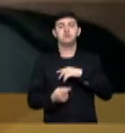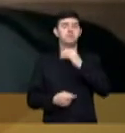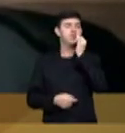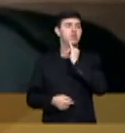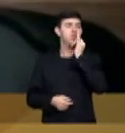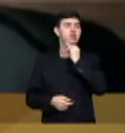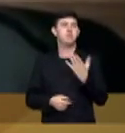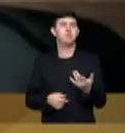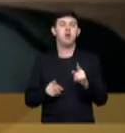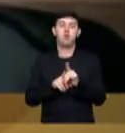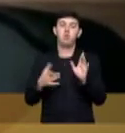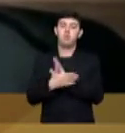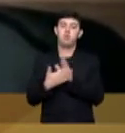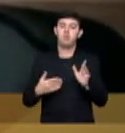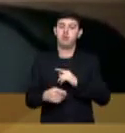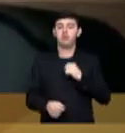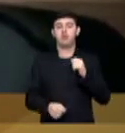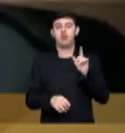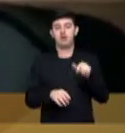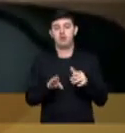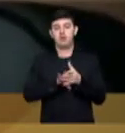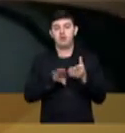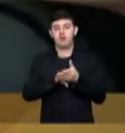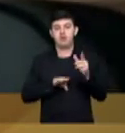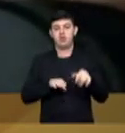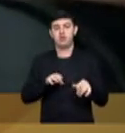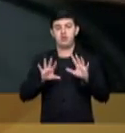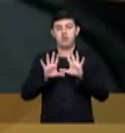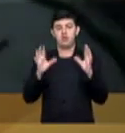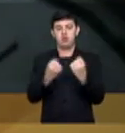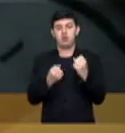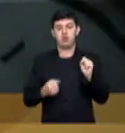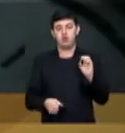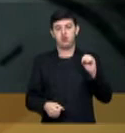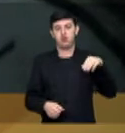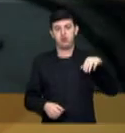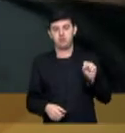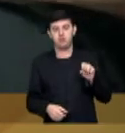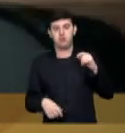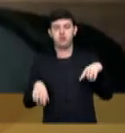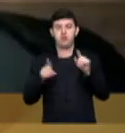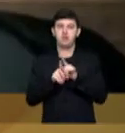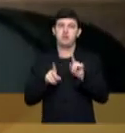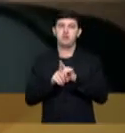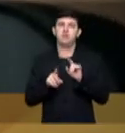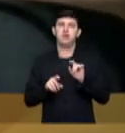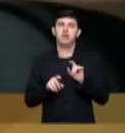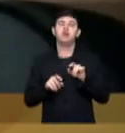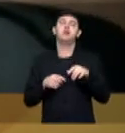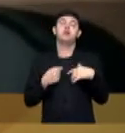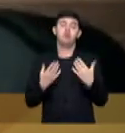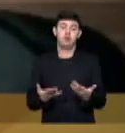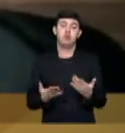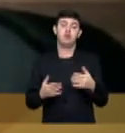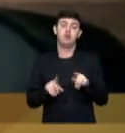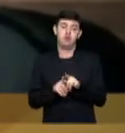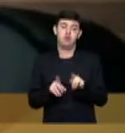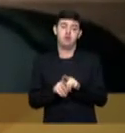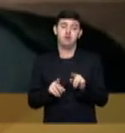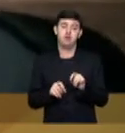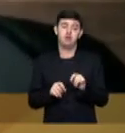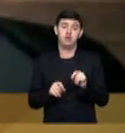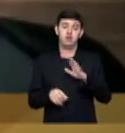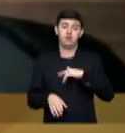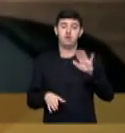as recomendadas pela Organização Mundial da Saúde e, no caso da OMS, e nessa seara, com